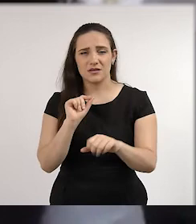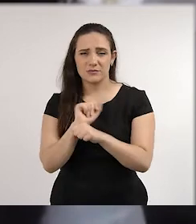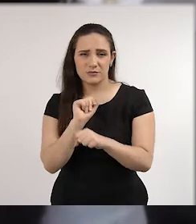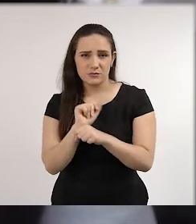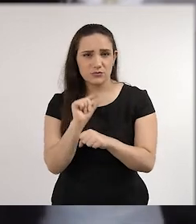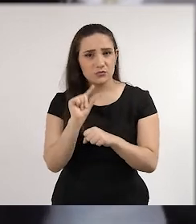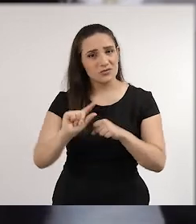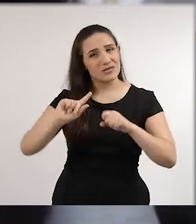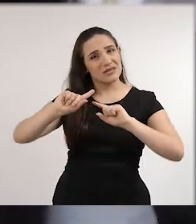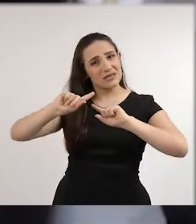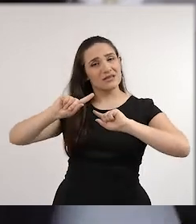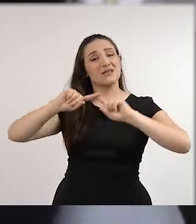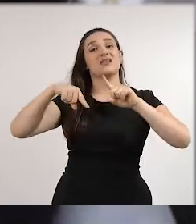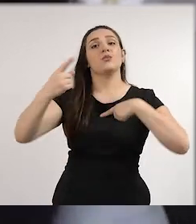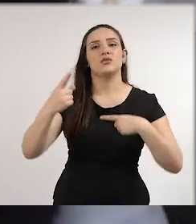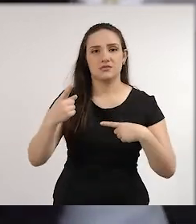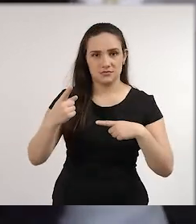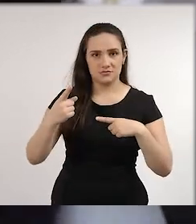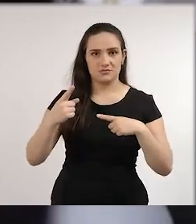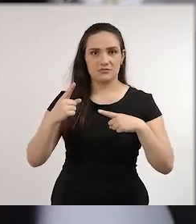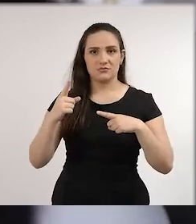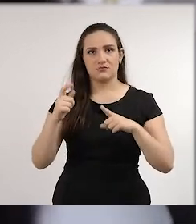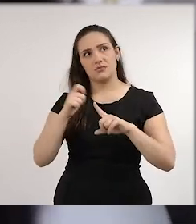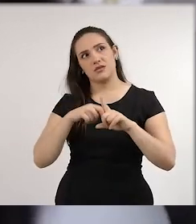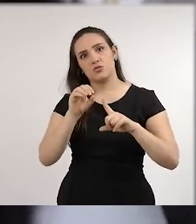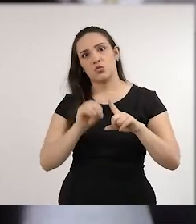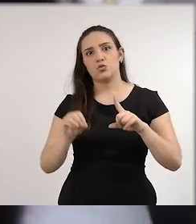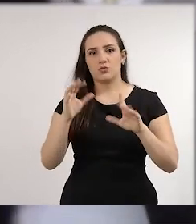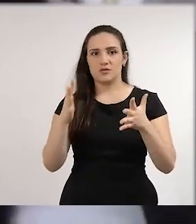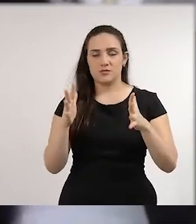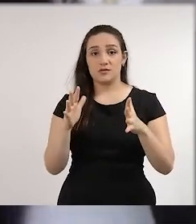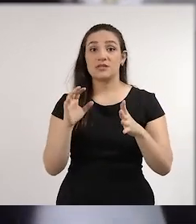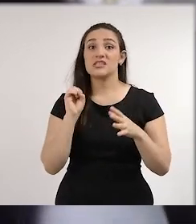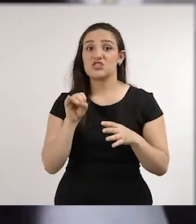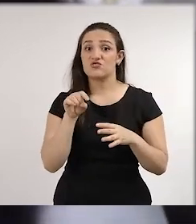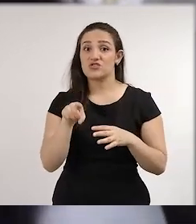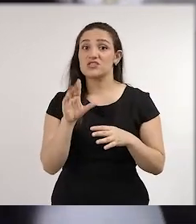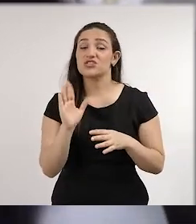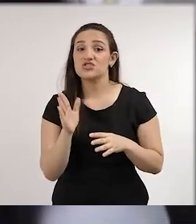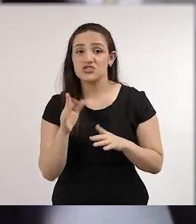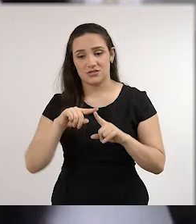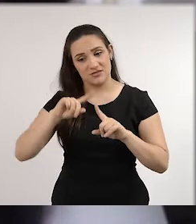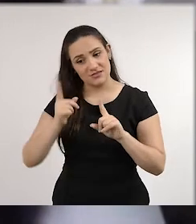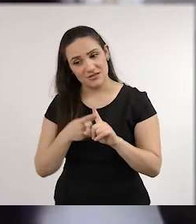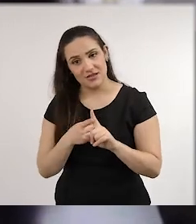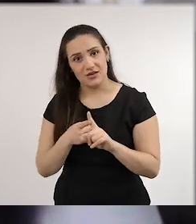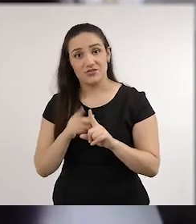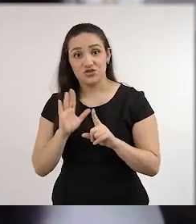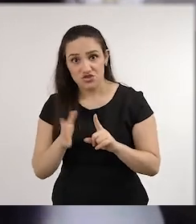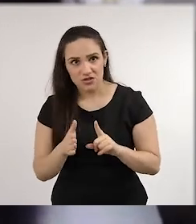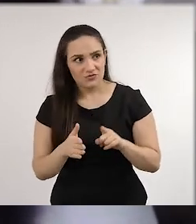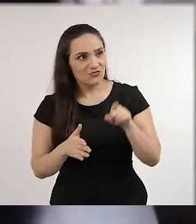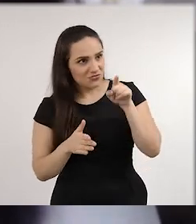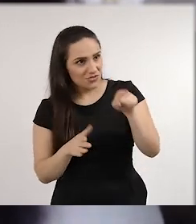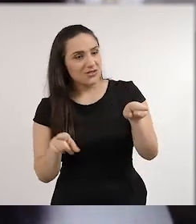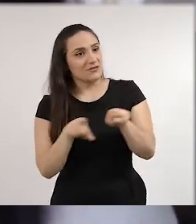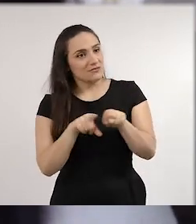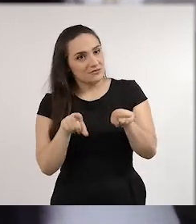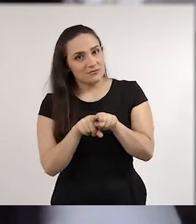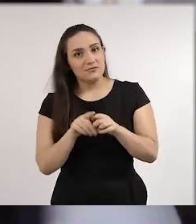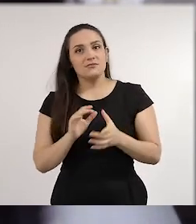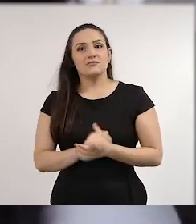para depois de outubro, tá? Você que está grávida, aqui eu estou falando com uma gravidinha, e todos os dias eu tenho